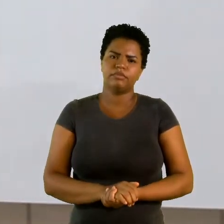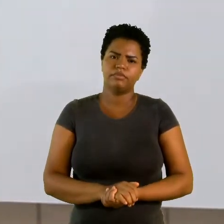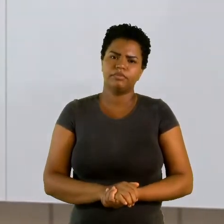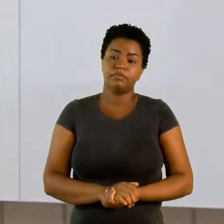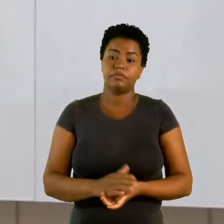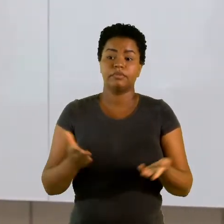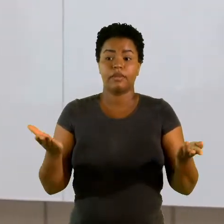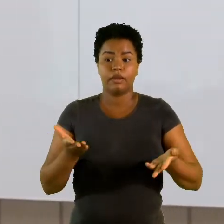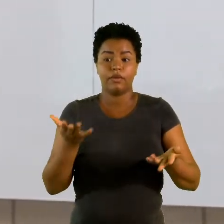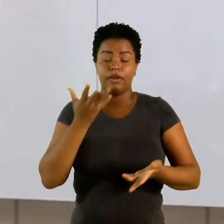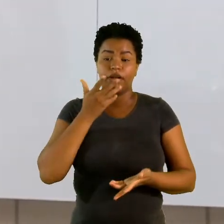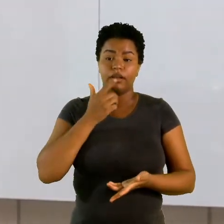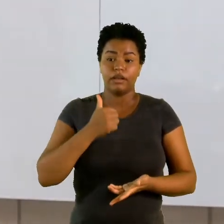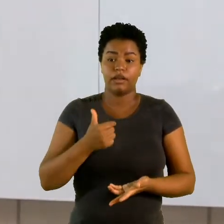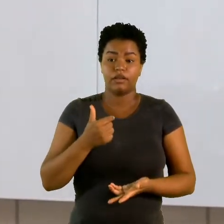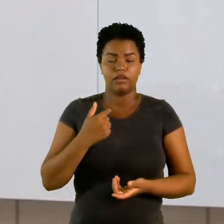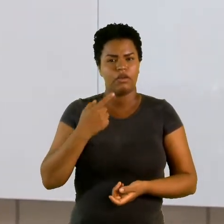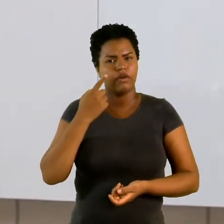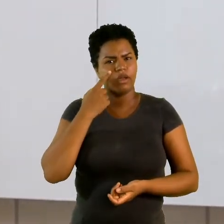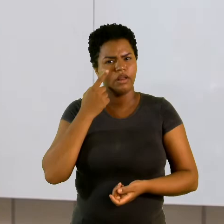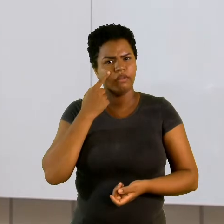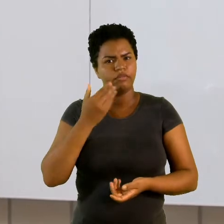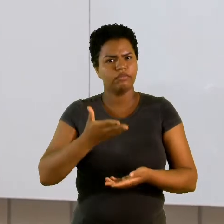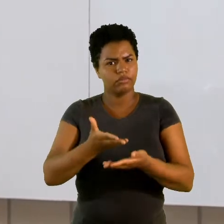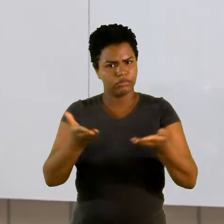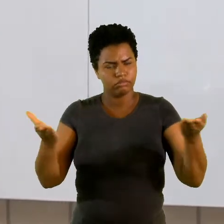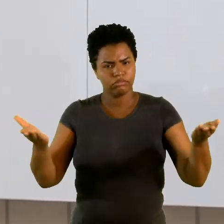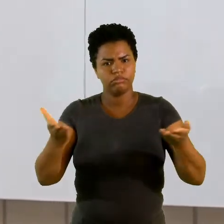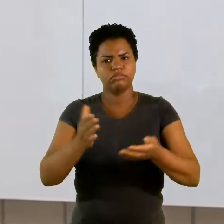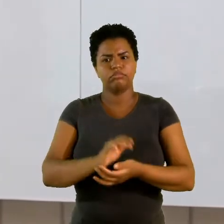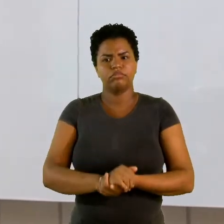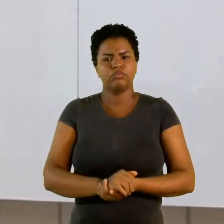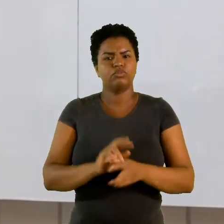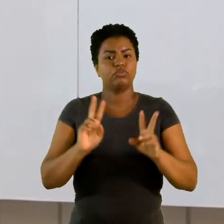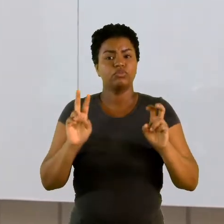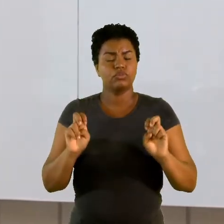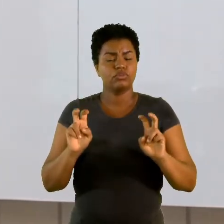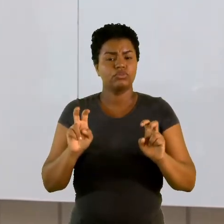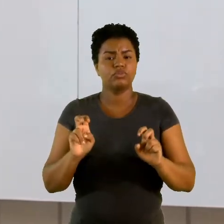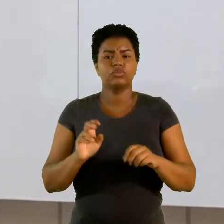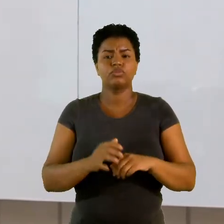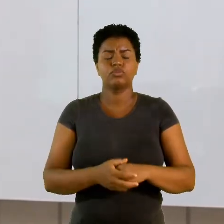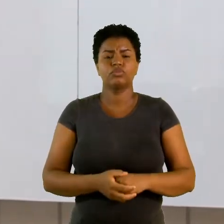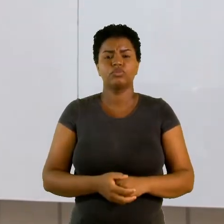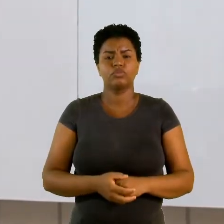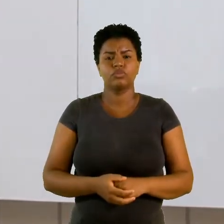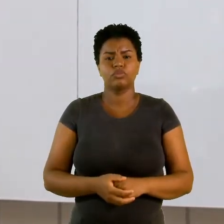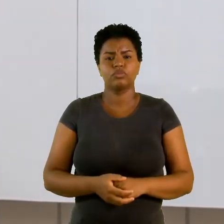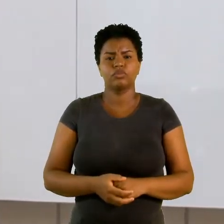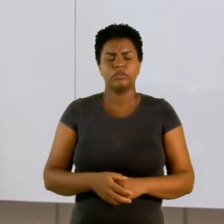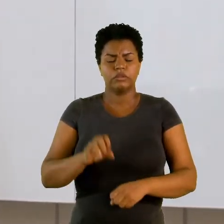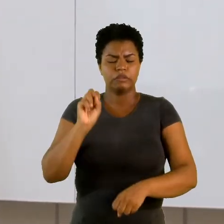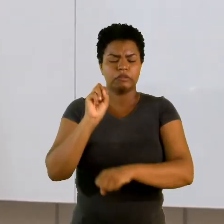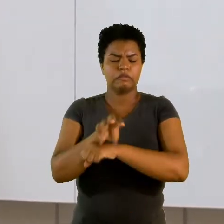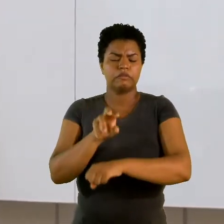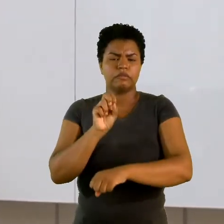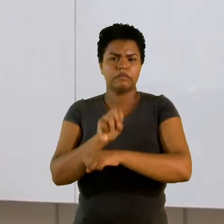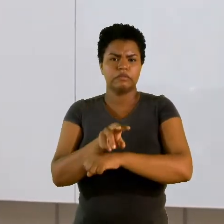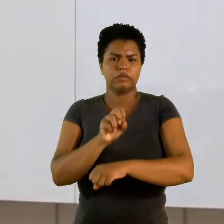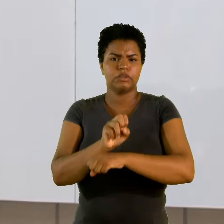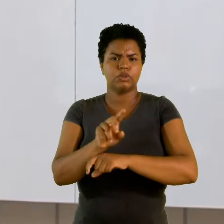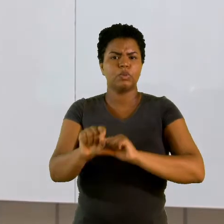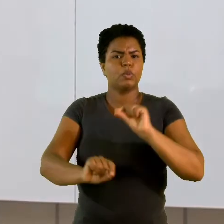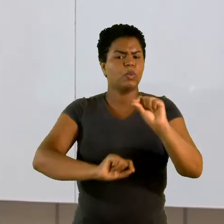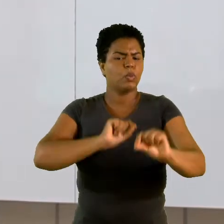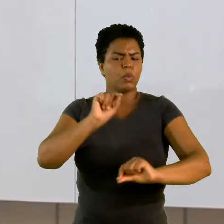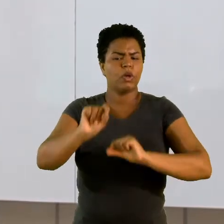Agora, criança, eu quero ver com vocês sobre o que são vírus e o que ele